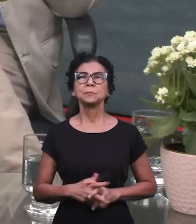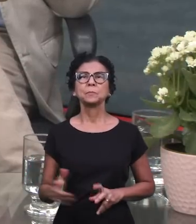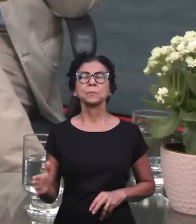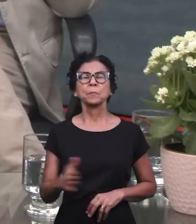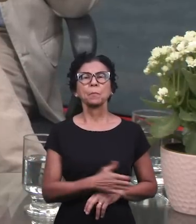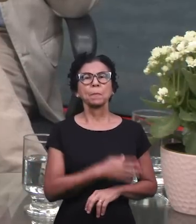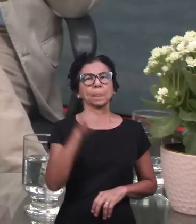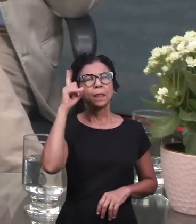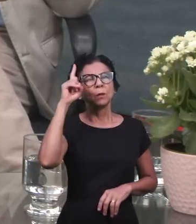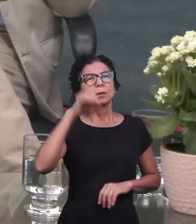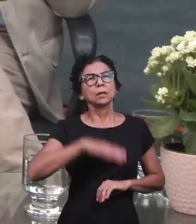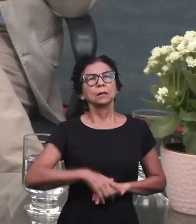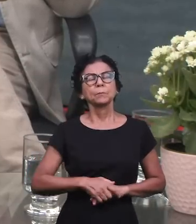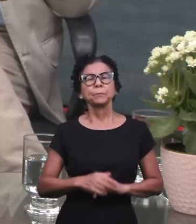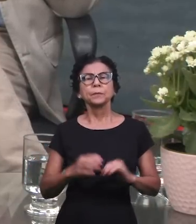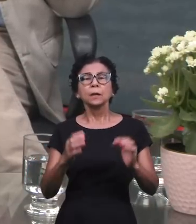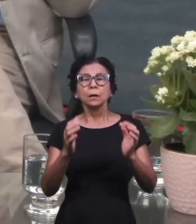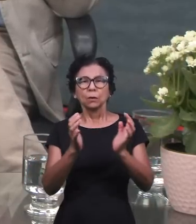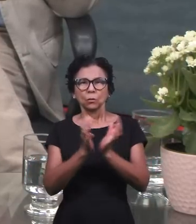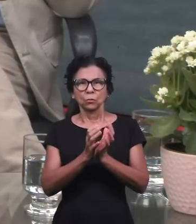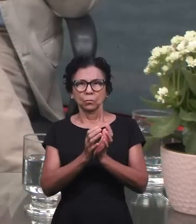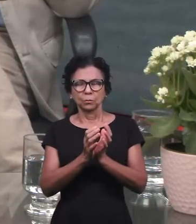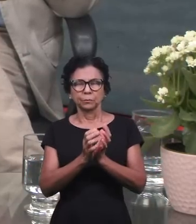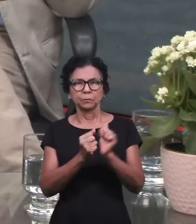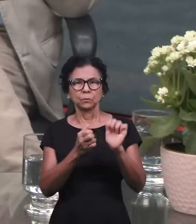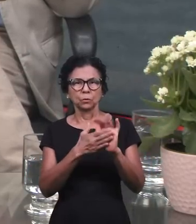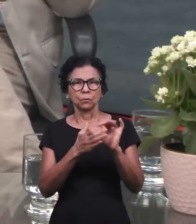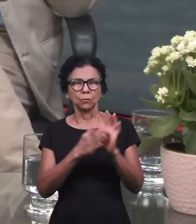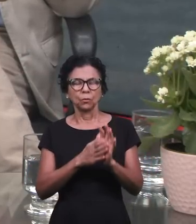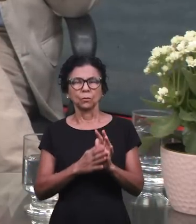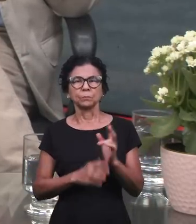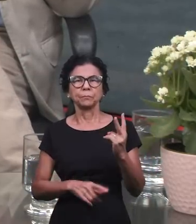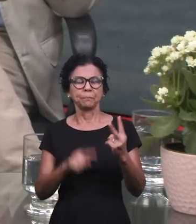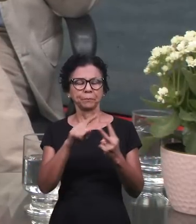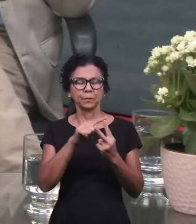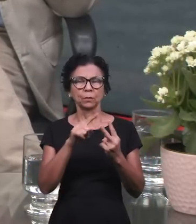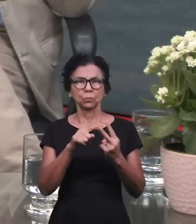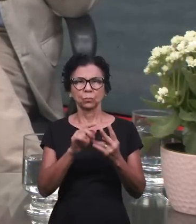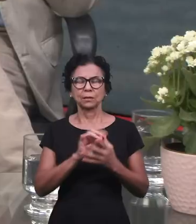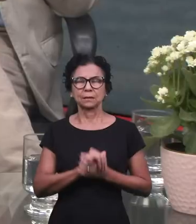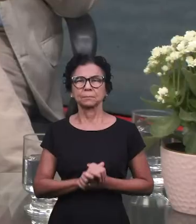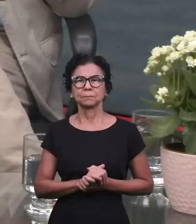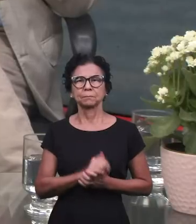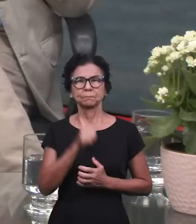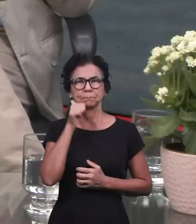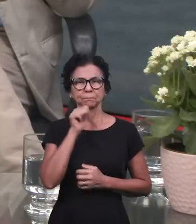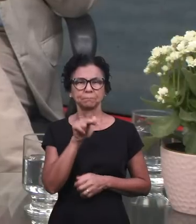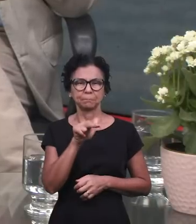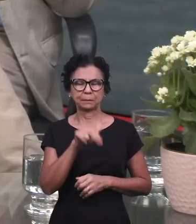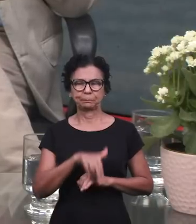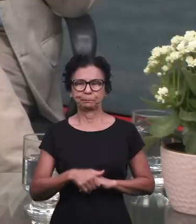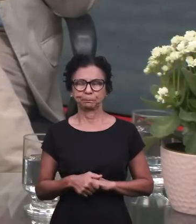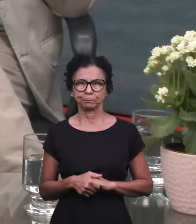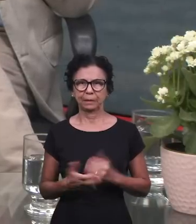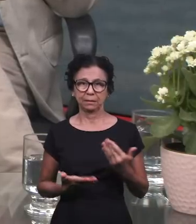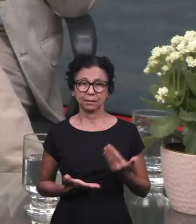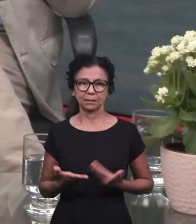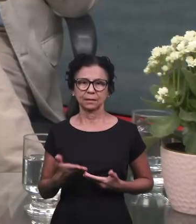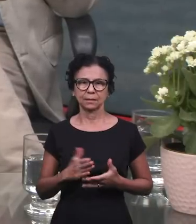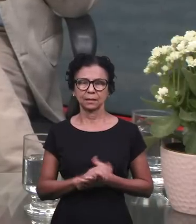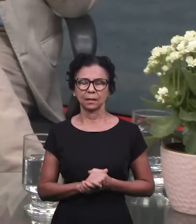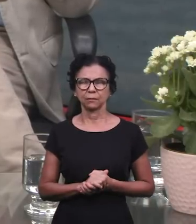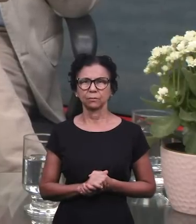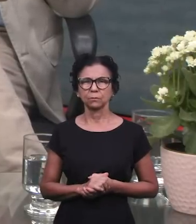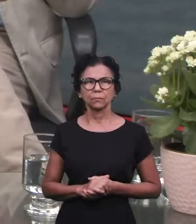outra irmã, as duas do grupo de louvor, e ela não falava com a outra irmã. E eu falei, por quê? Não, porque um dia